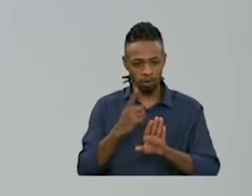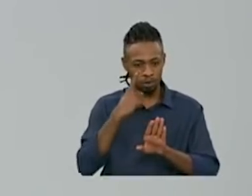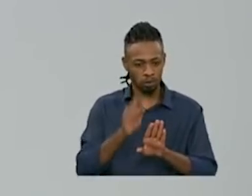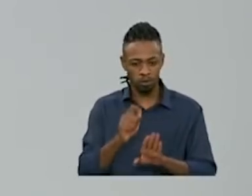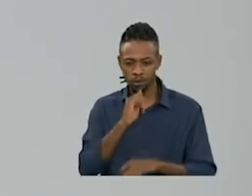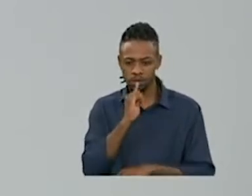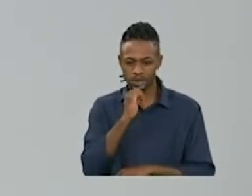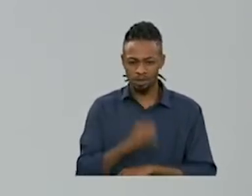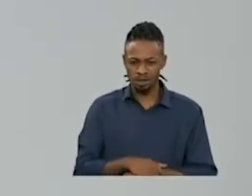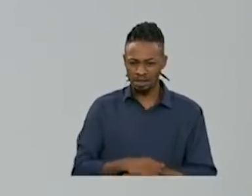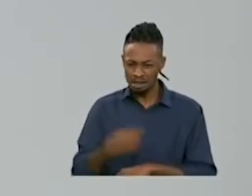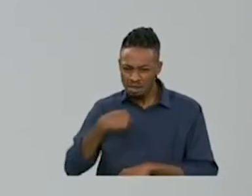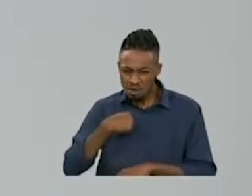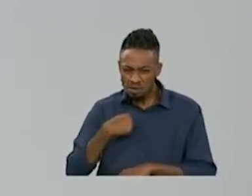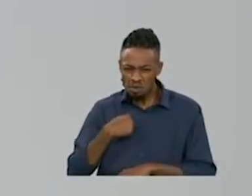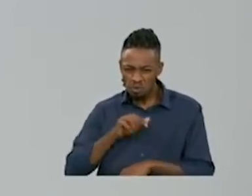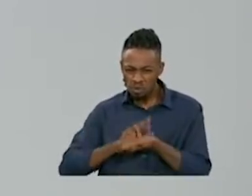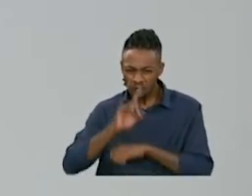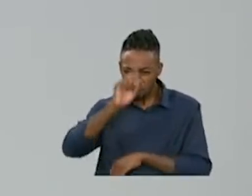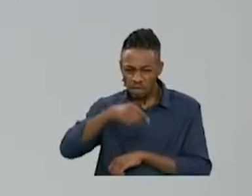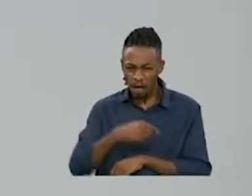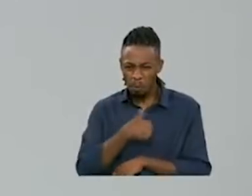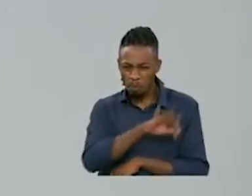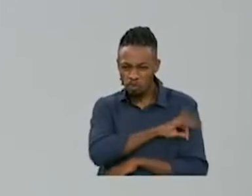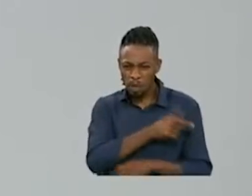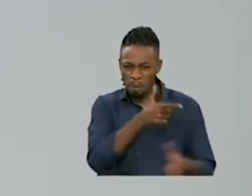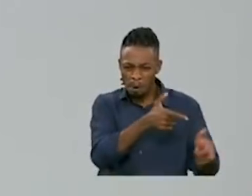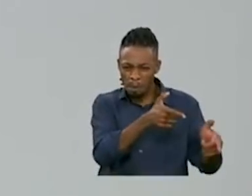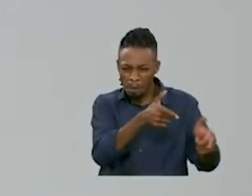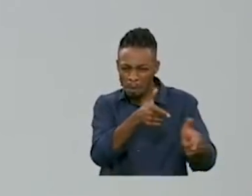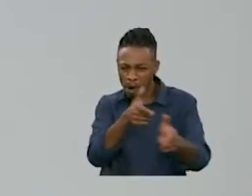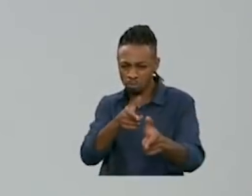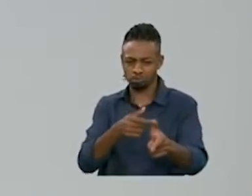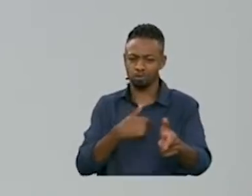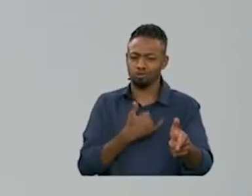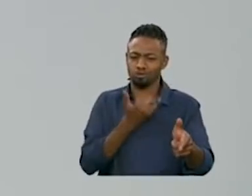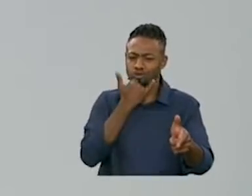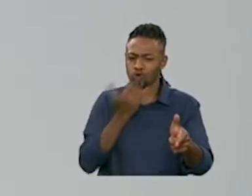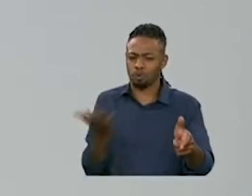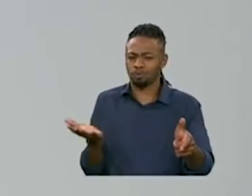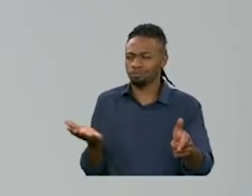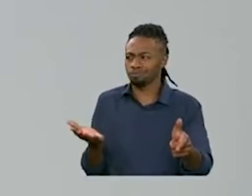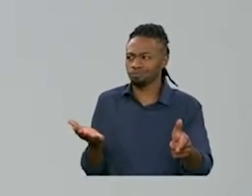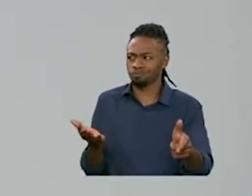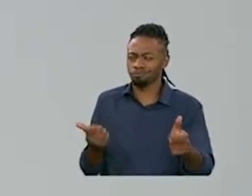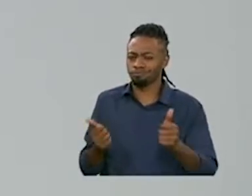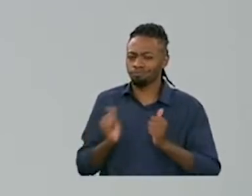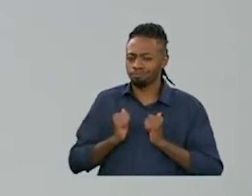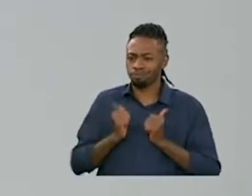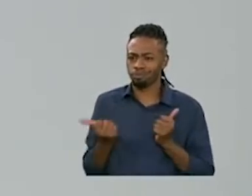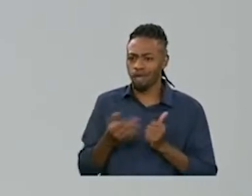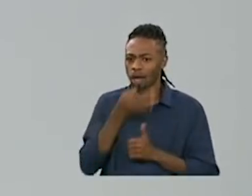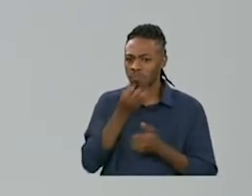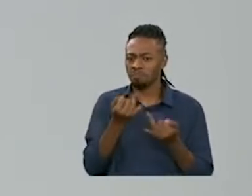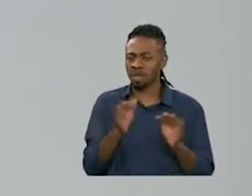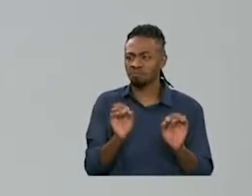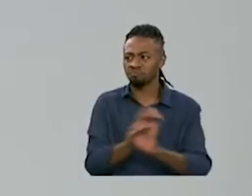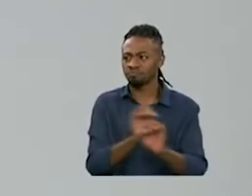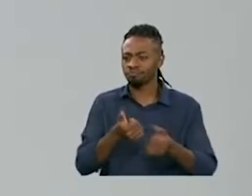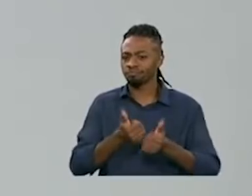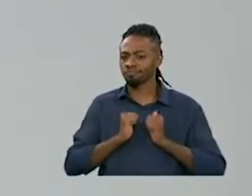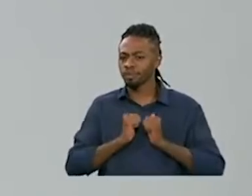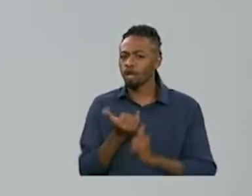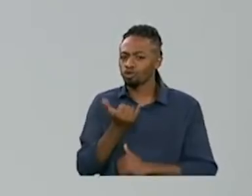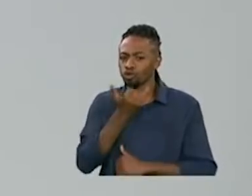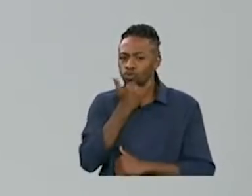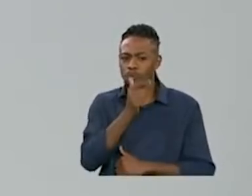é realmente uma figura de linguagem que eu não vou aqui nem tecer comentários. Eu espero que esse tipo de